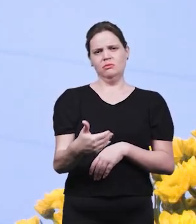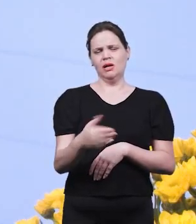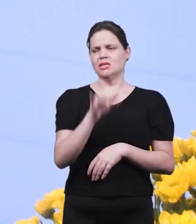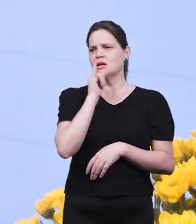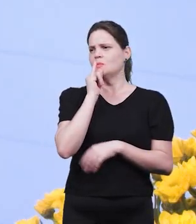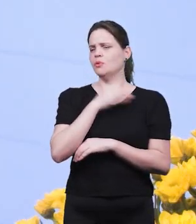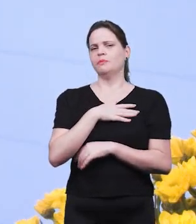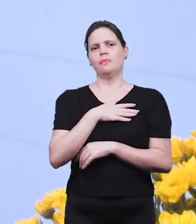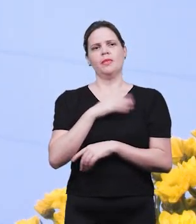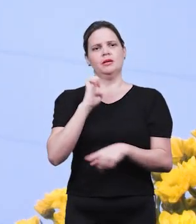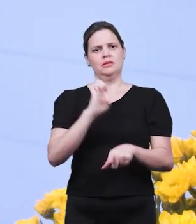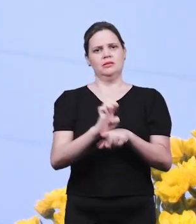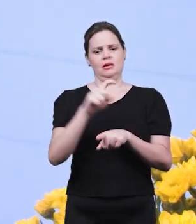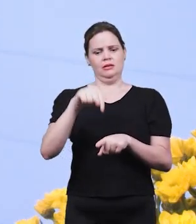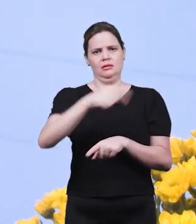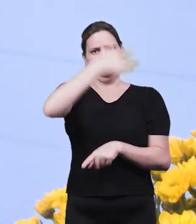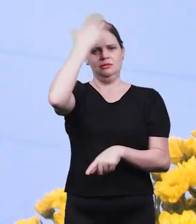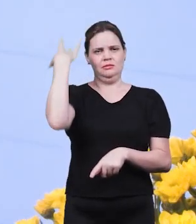exemplo,